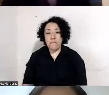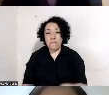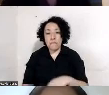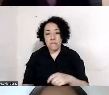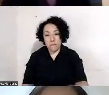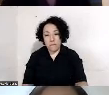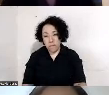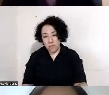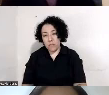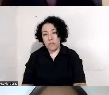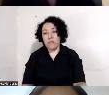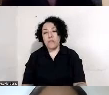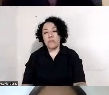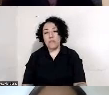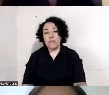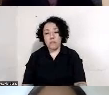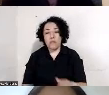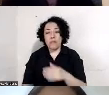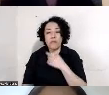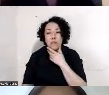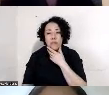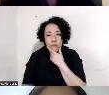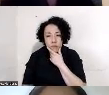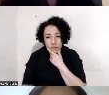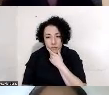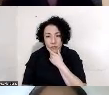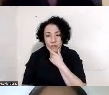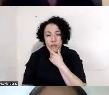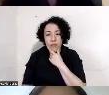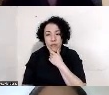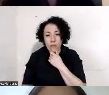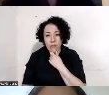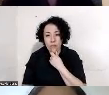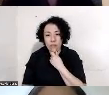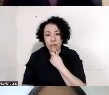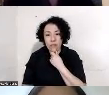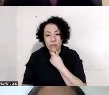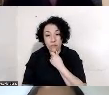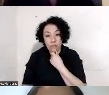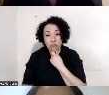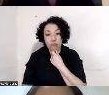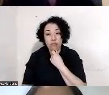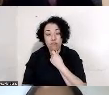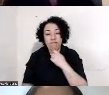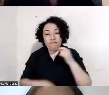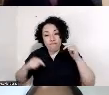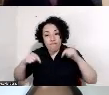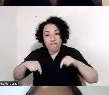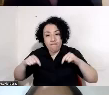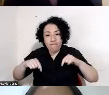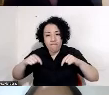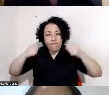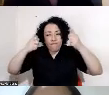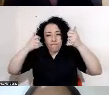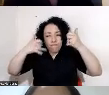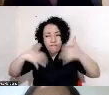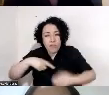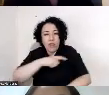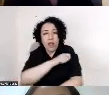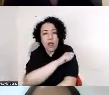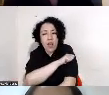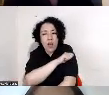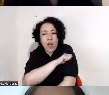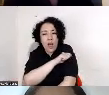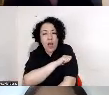for stories, that students to write stories. E aqui nós temos uma fala de um aluno que comentou